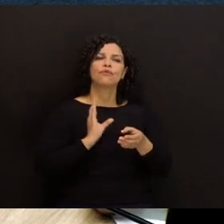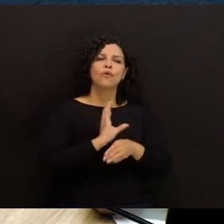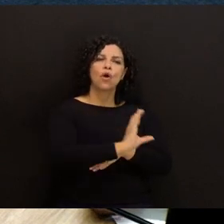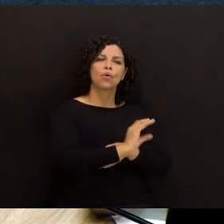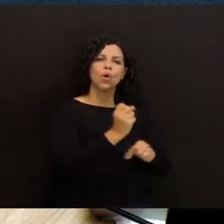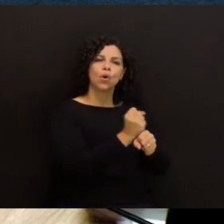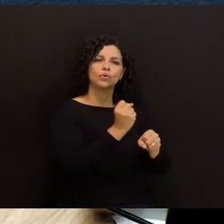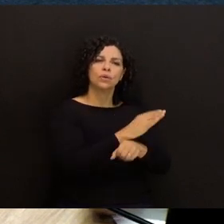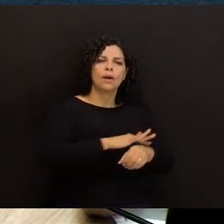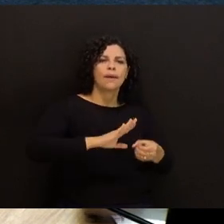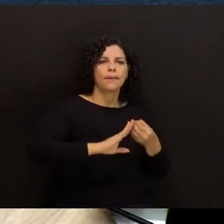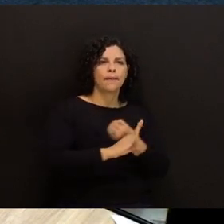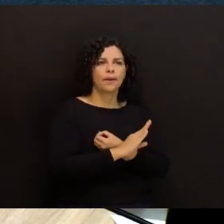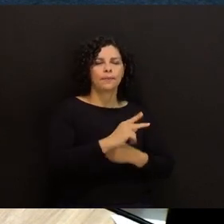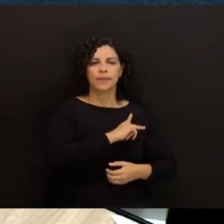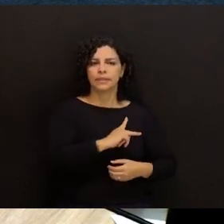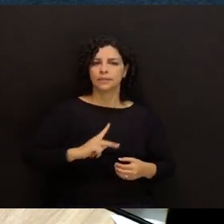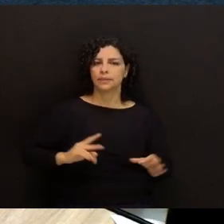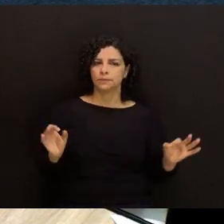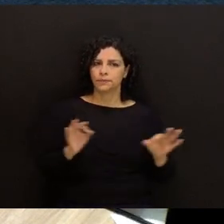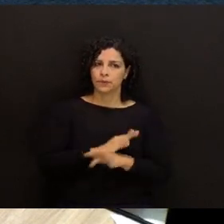as obras aqui na região presente